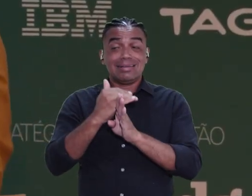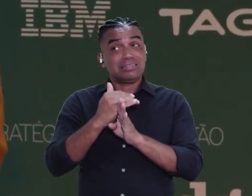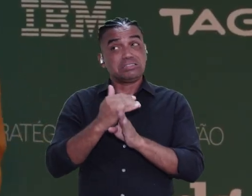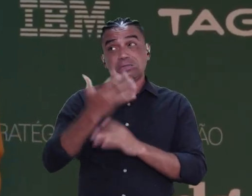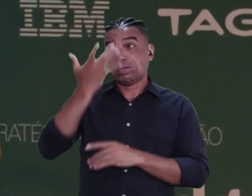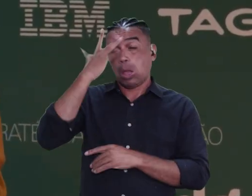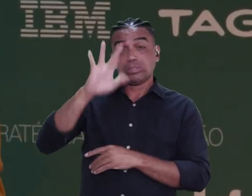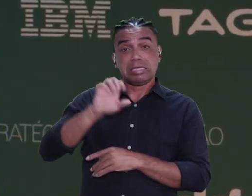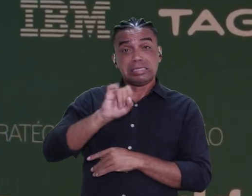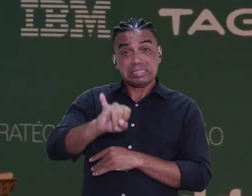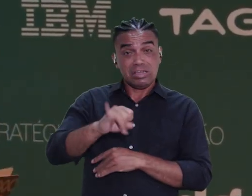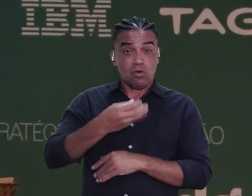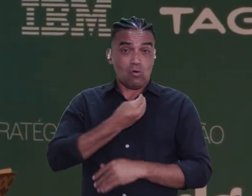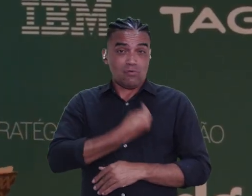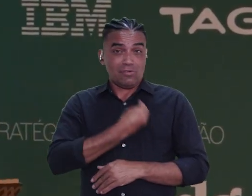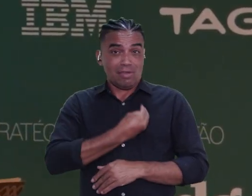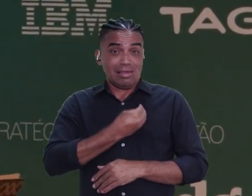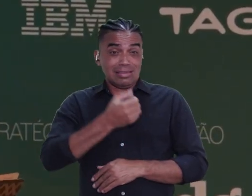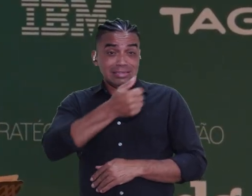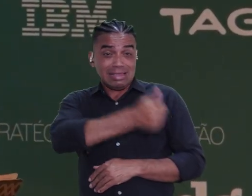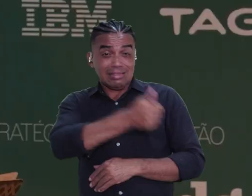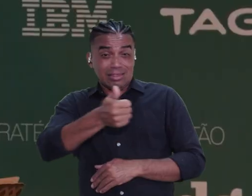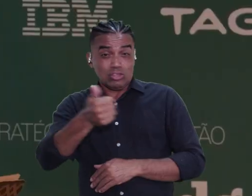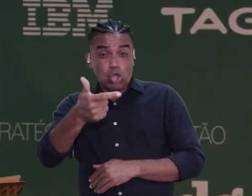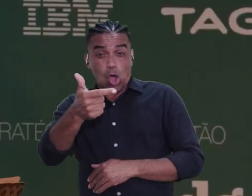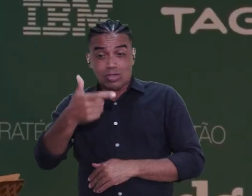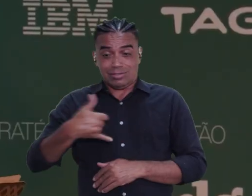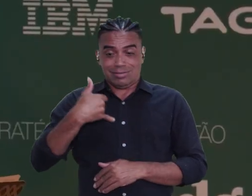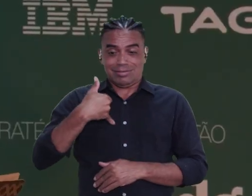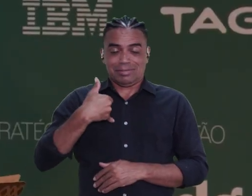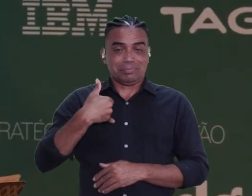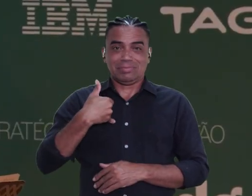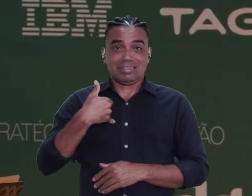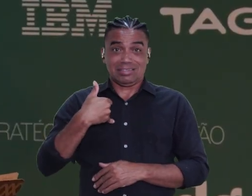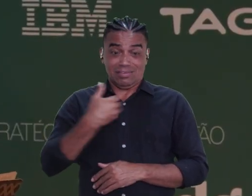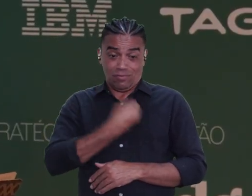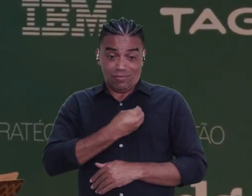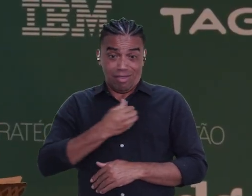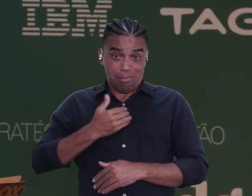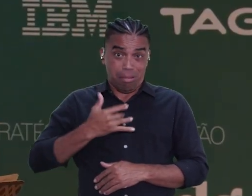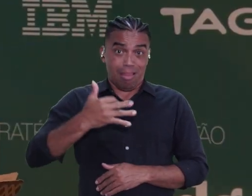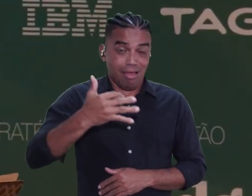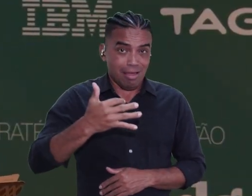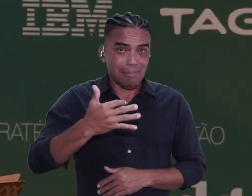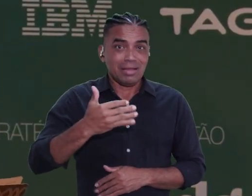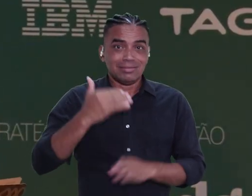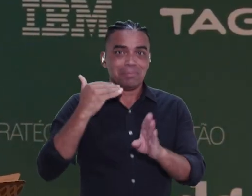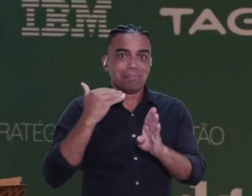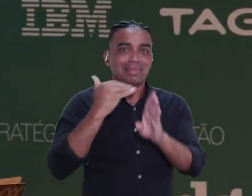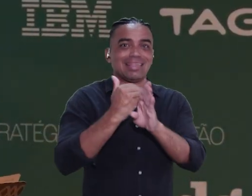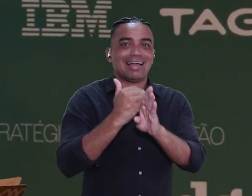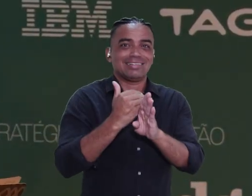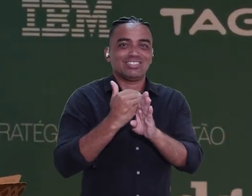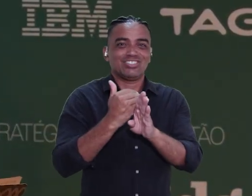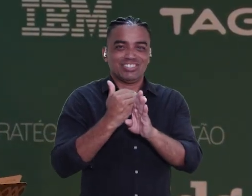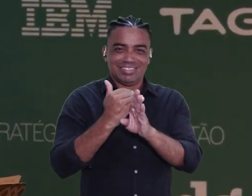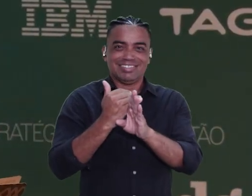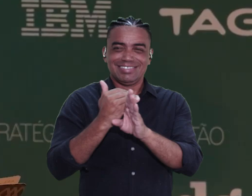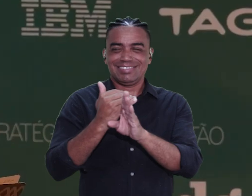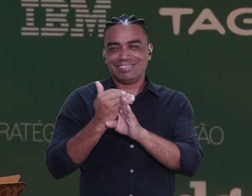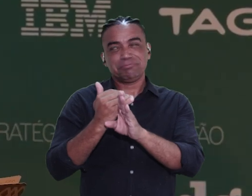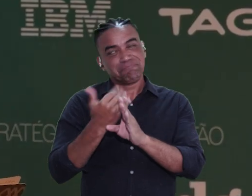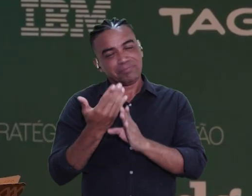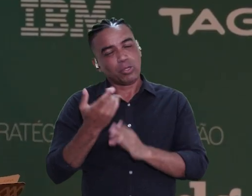gente pensar em 2/3, né, desse percurso. E pouco mais da metade de uma trajetória.